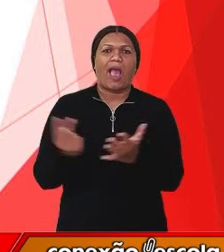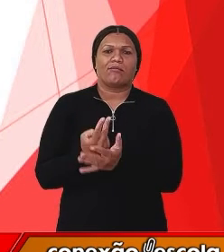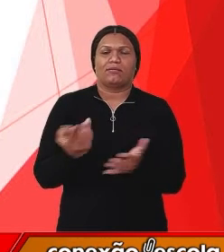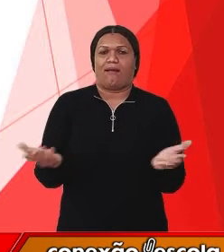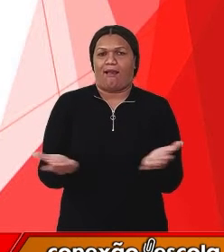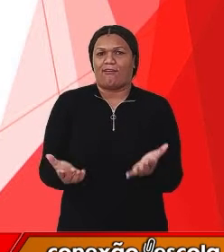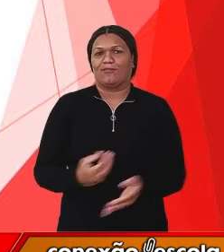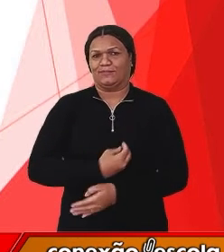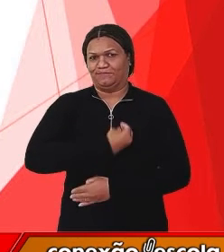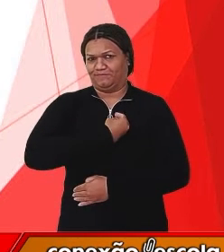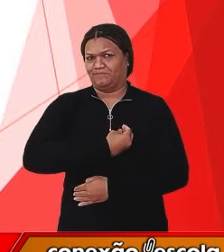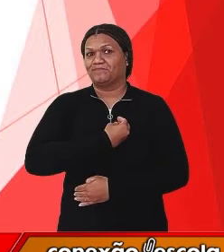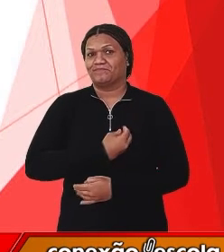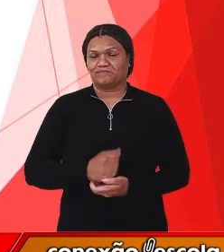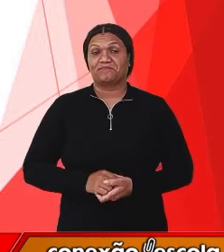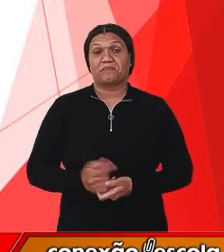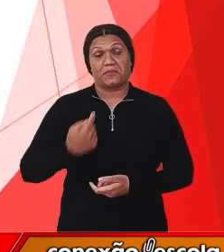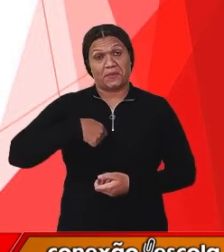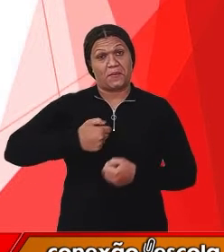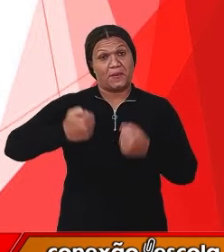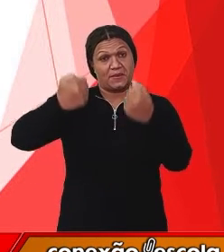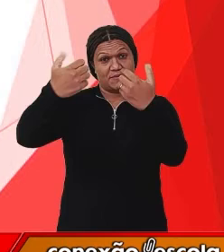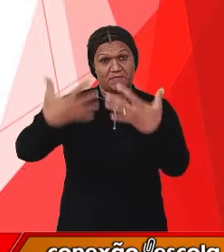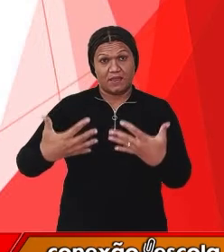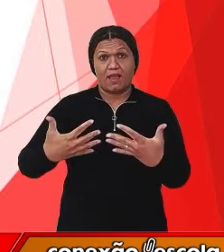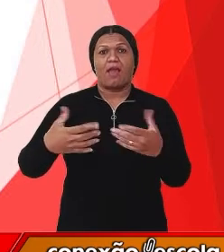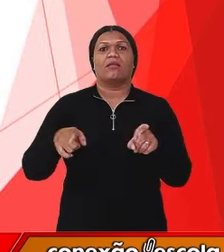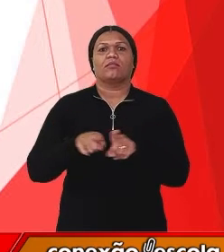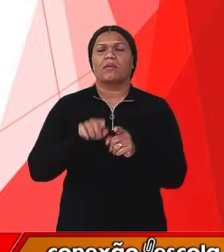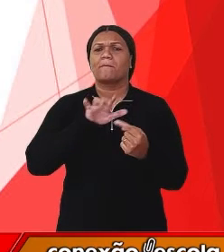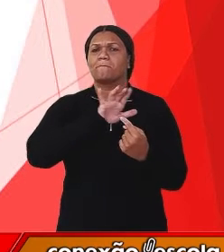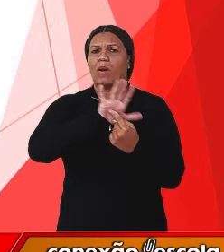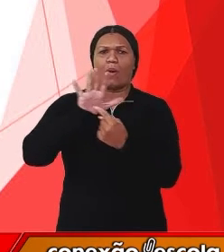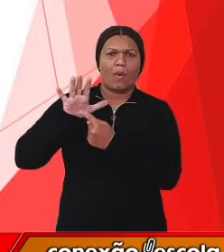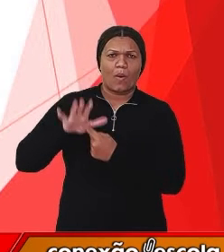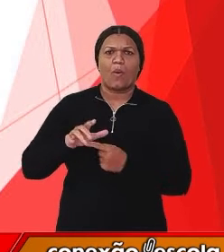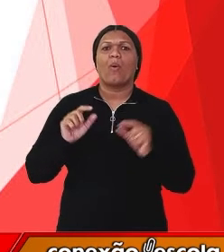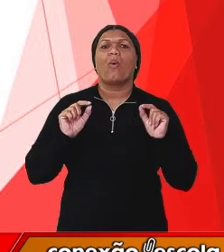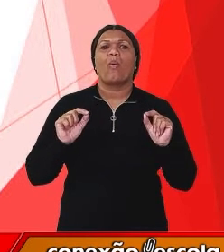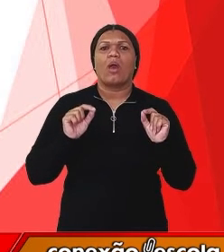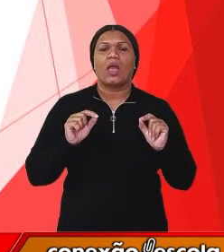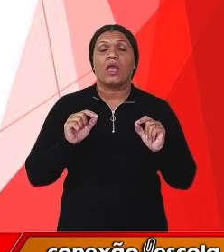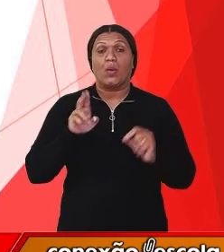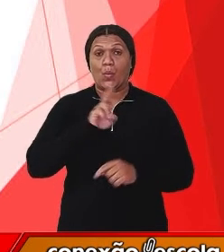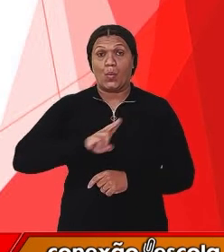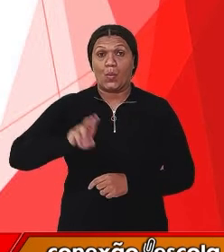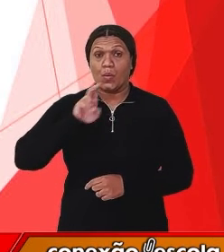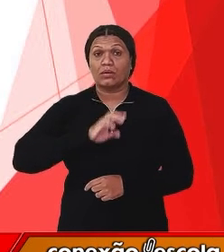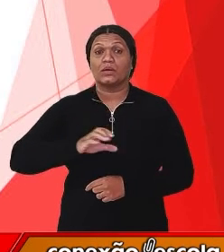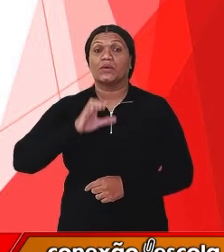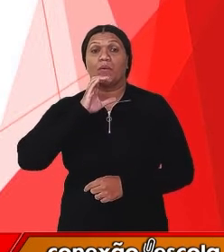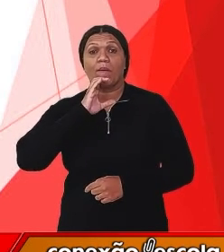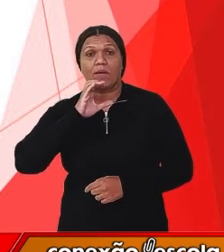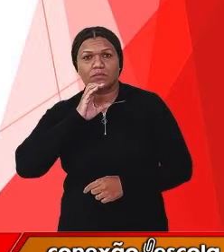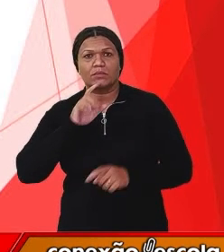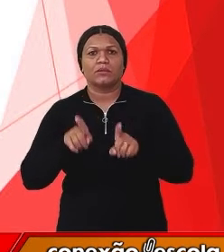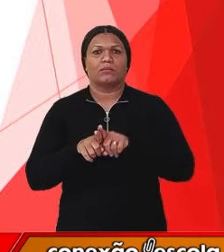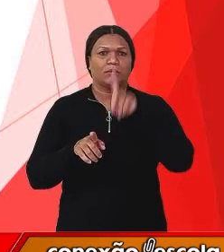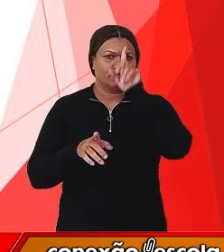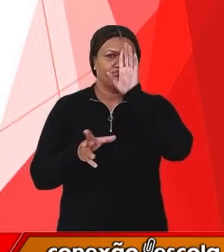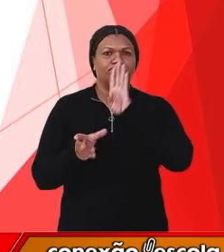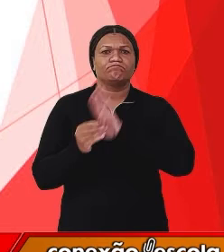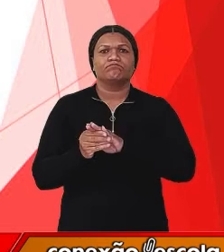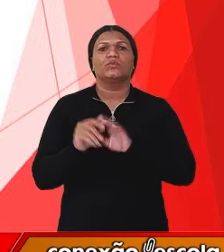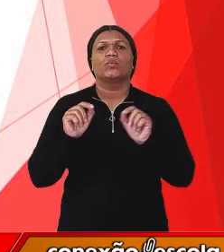presente. Explicaremos e demonstraremos que, através do conhecimento e compreensão de